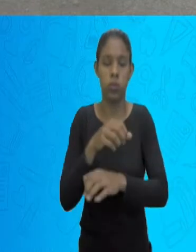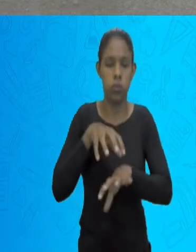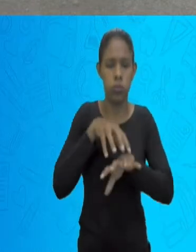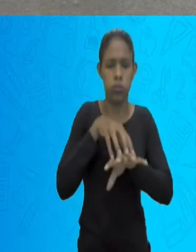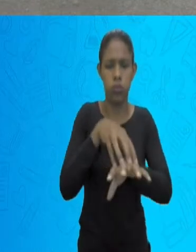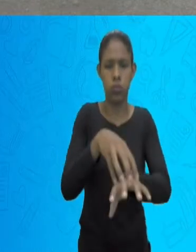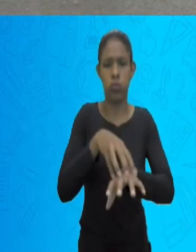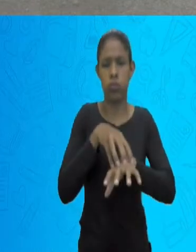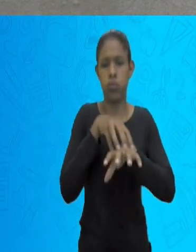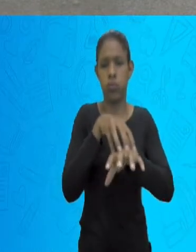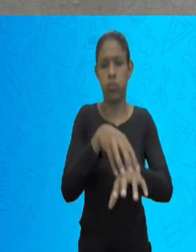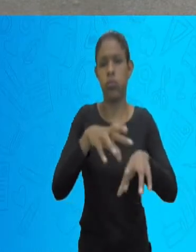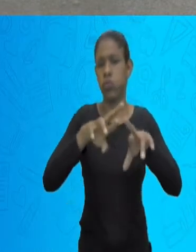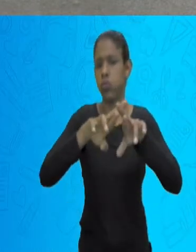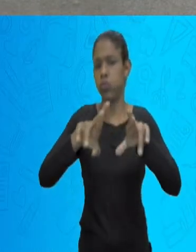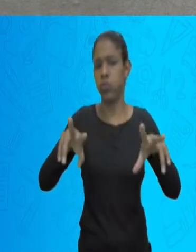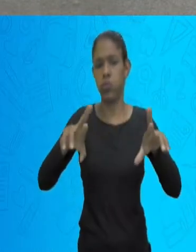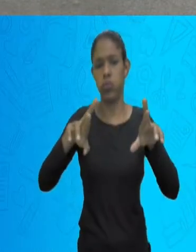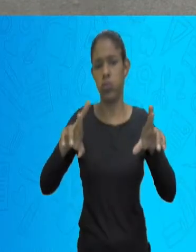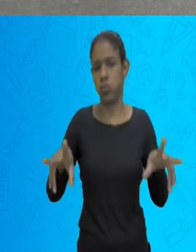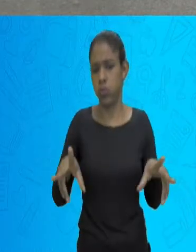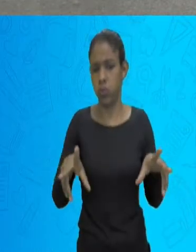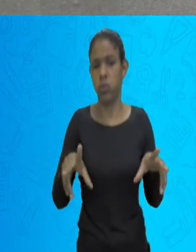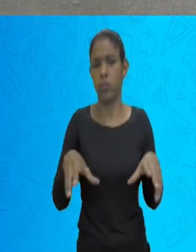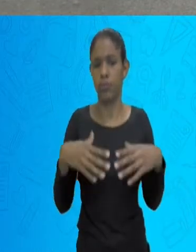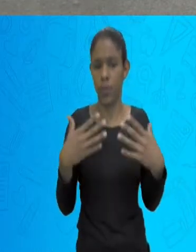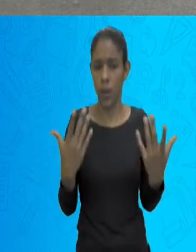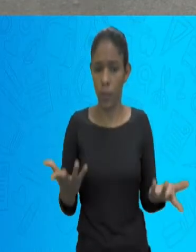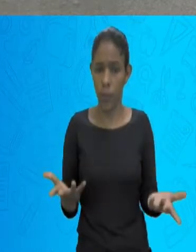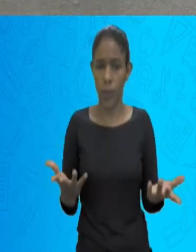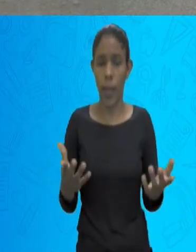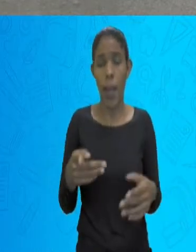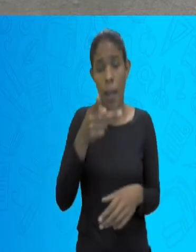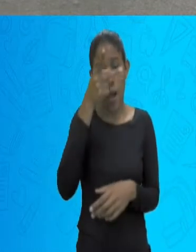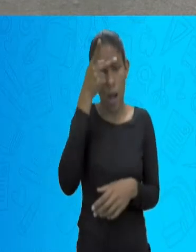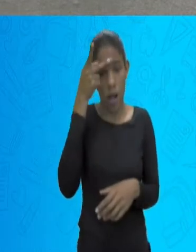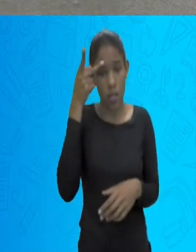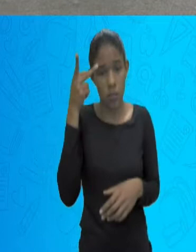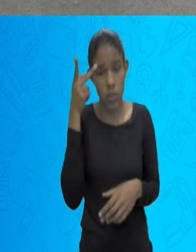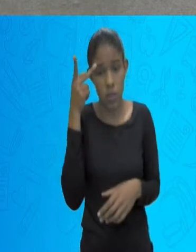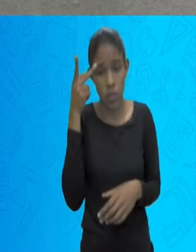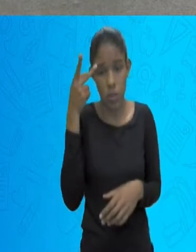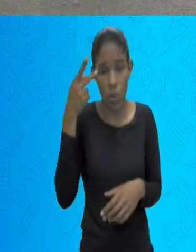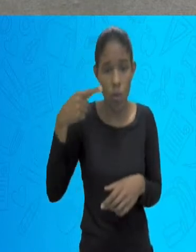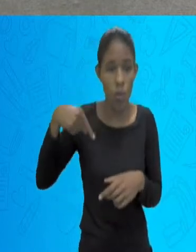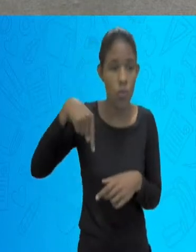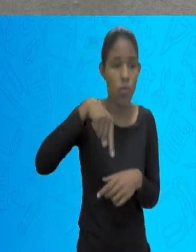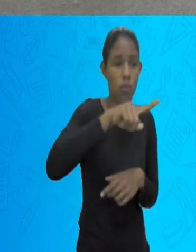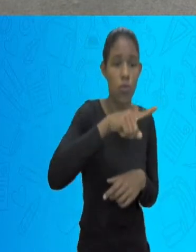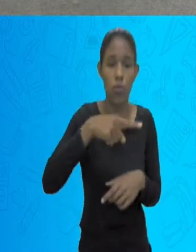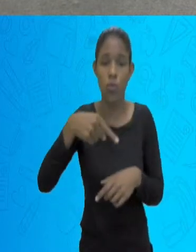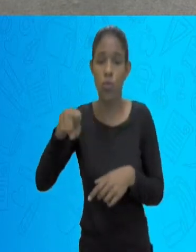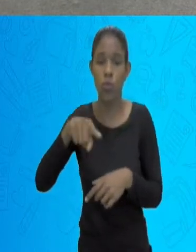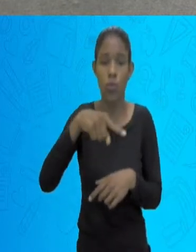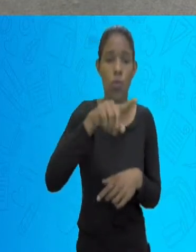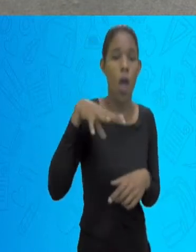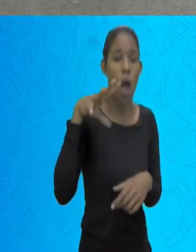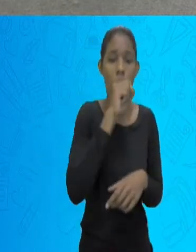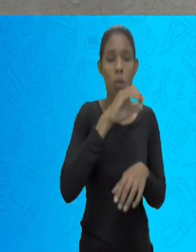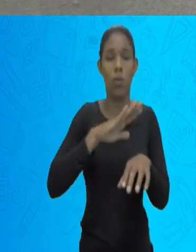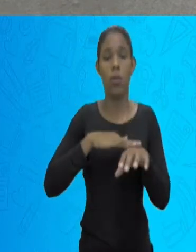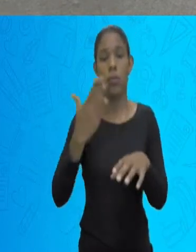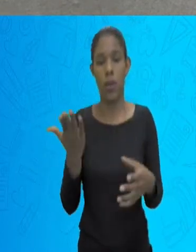metrô, isso facilita muito a vida das grandes cidades. Vamos observar agora uma cidade menor, uma